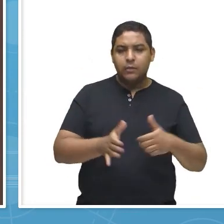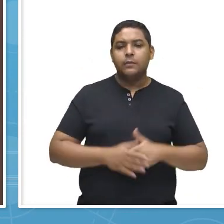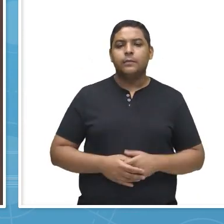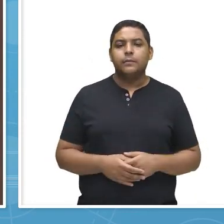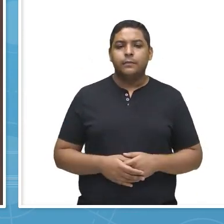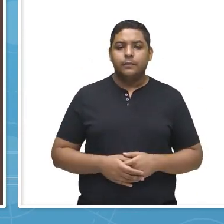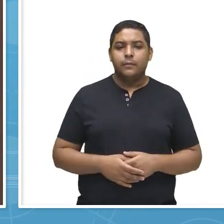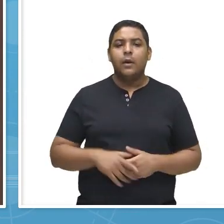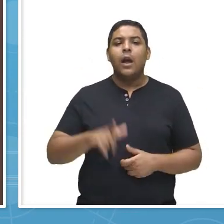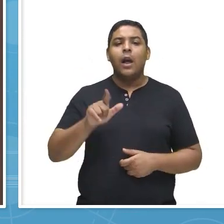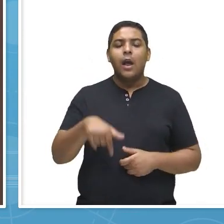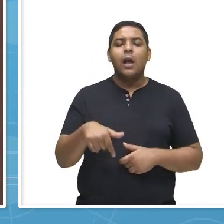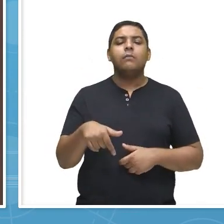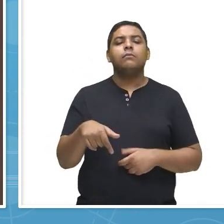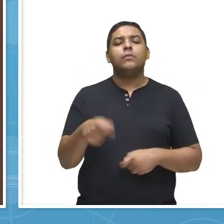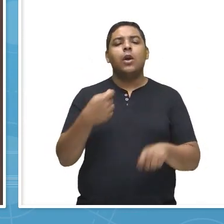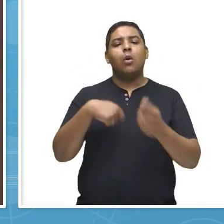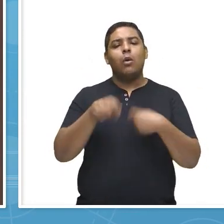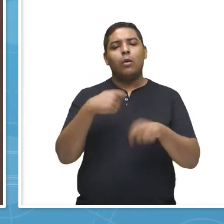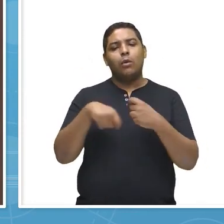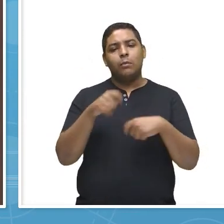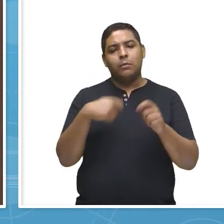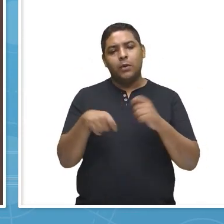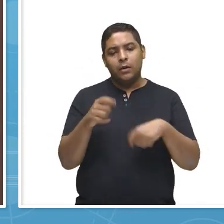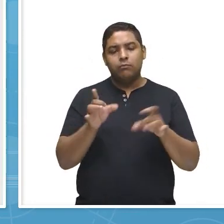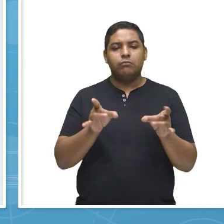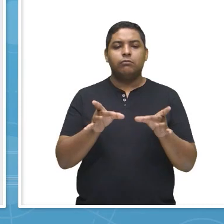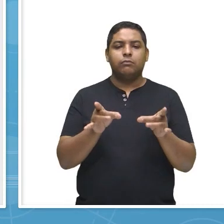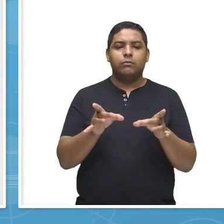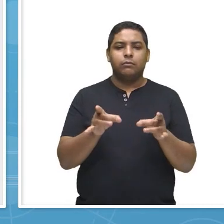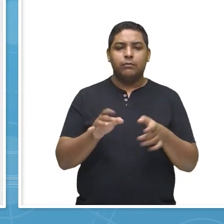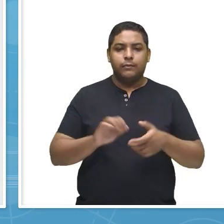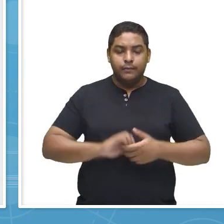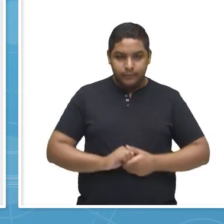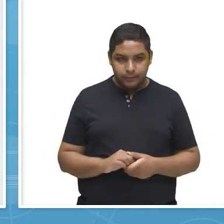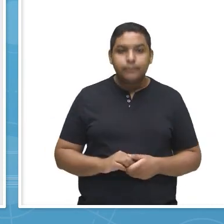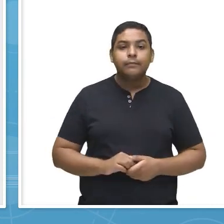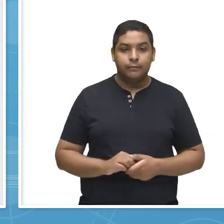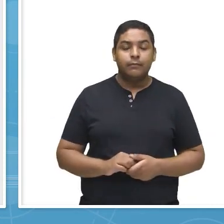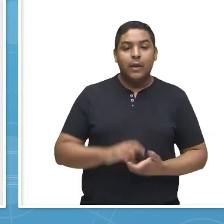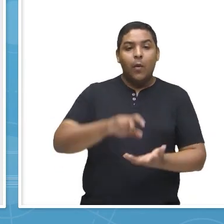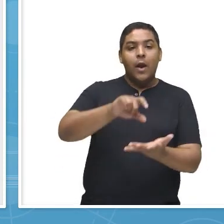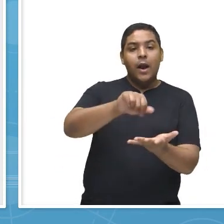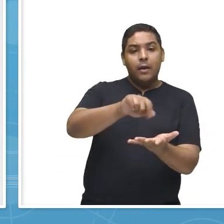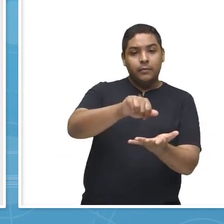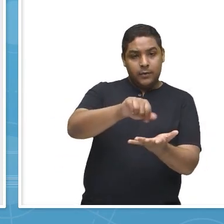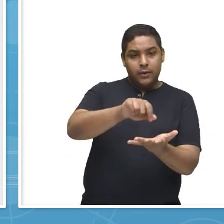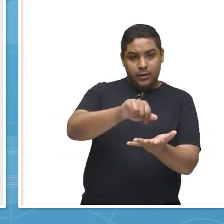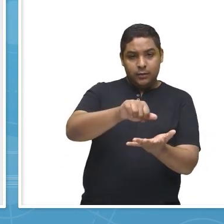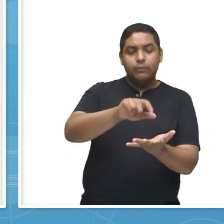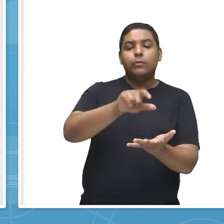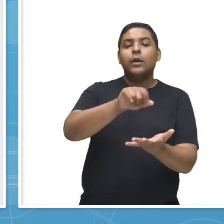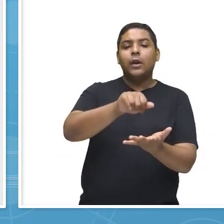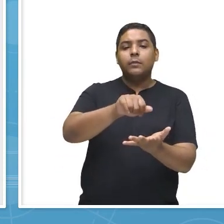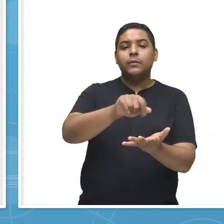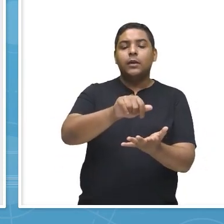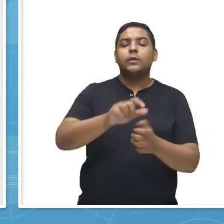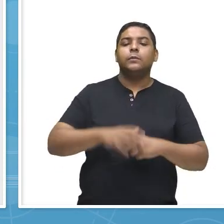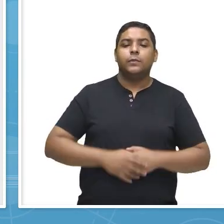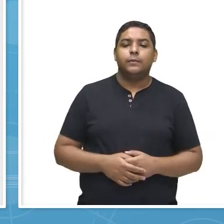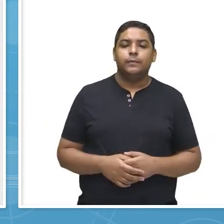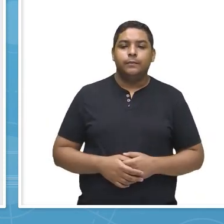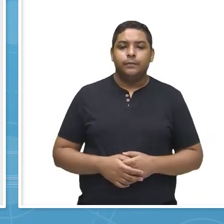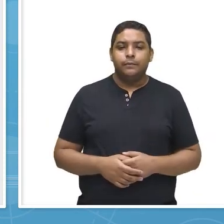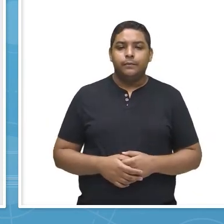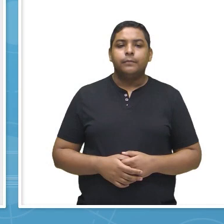capitalismo comercial. Tudo bem? Então vamos começar. O capitalismo, tá? Como vocês estão acompanhando aí